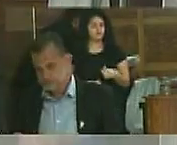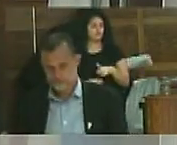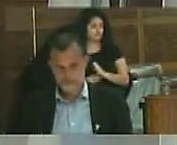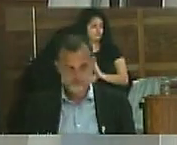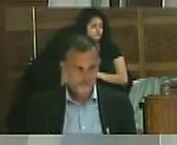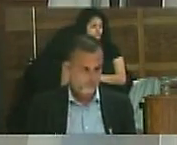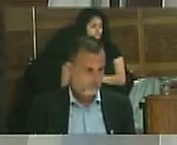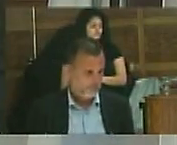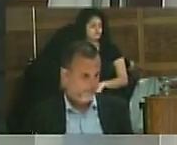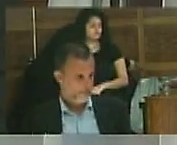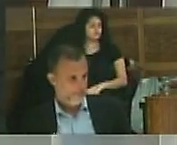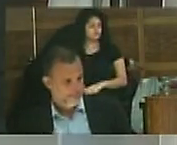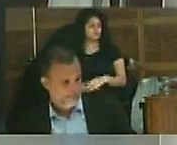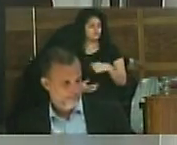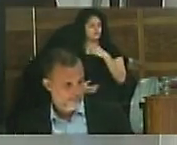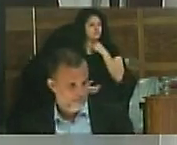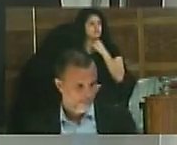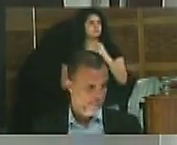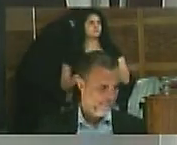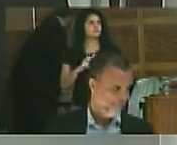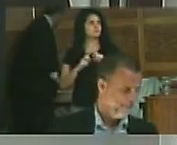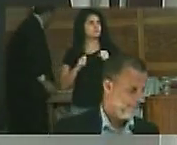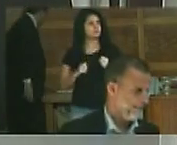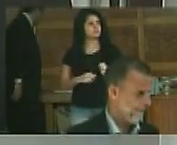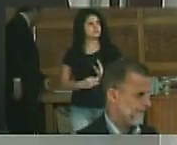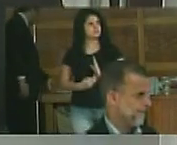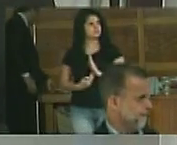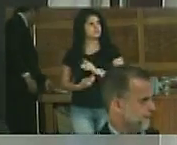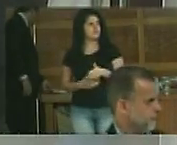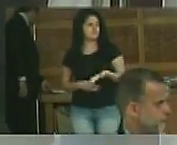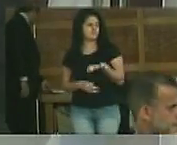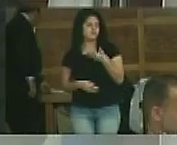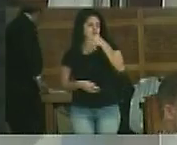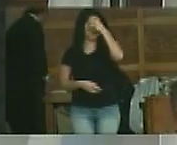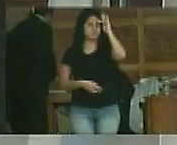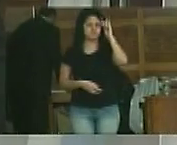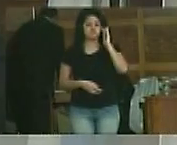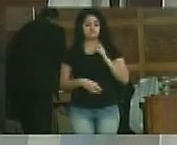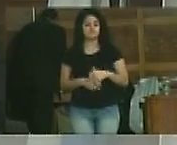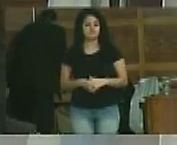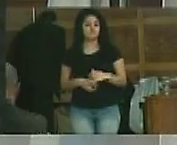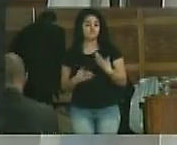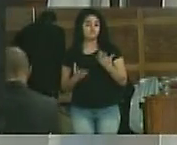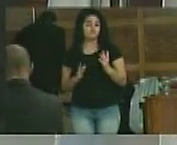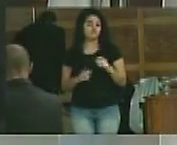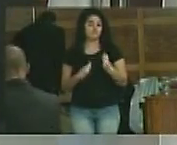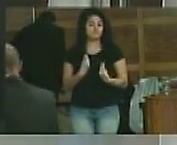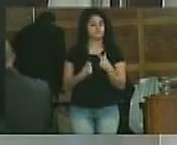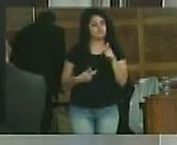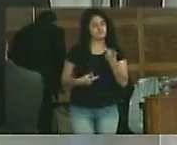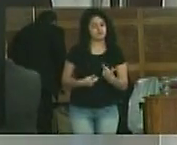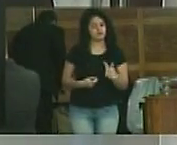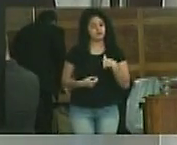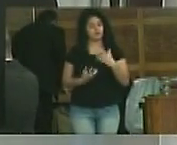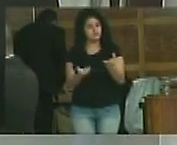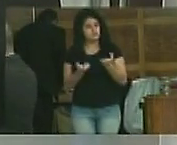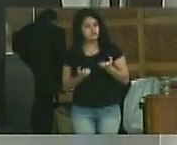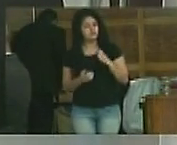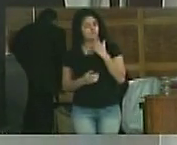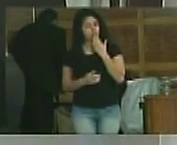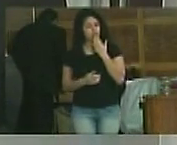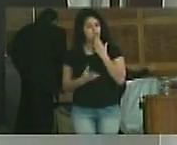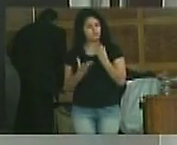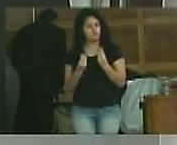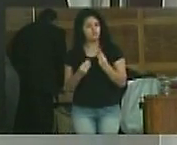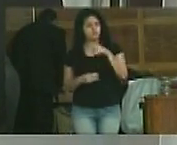atender um pouco mais de pessoas que atendem no momento. Enquanto isso não acontece, eu gostaria muito que o